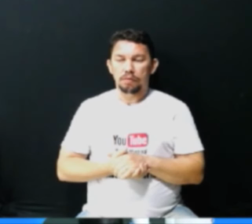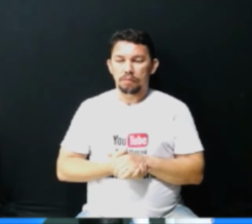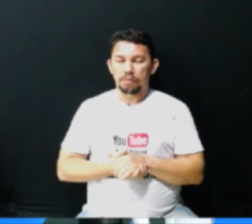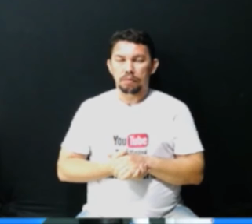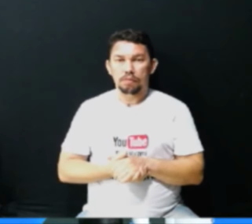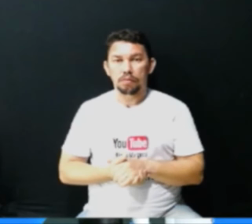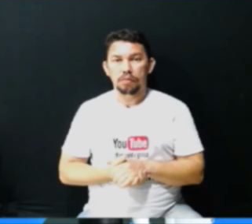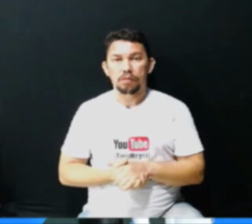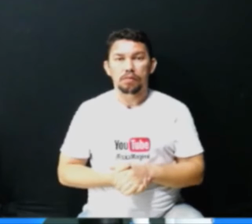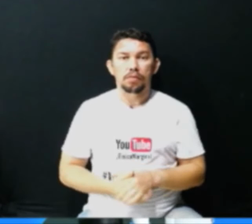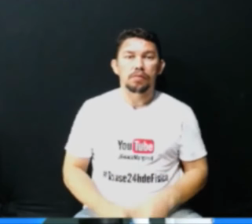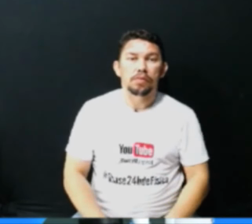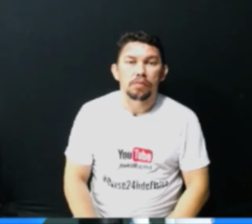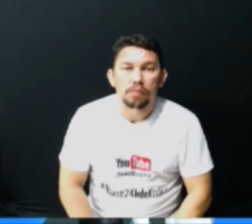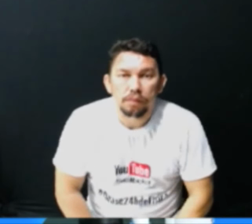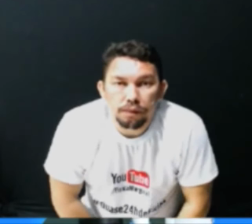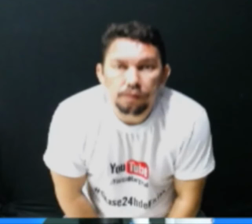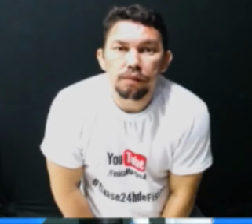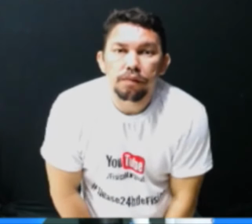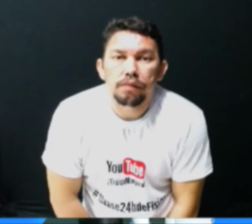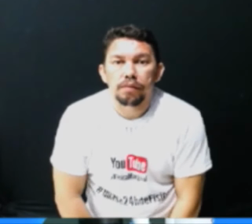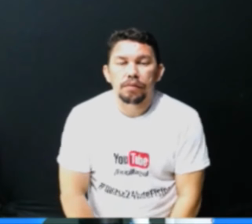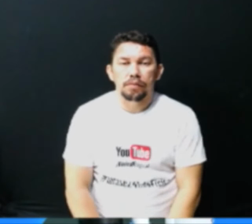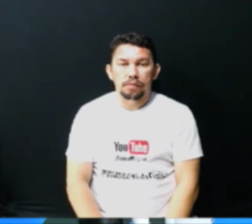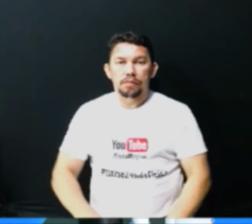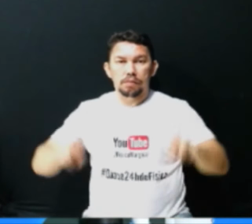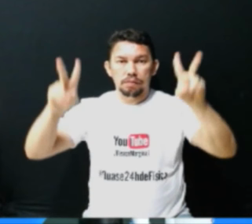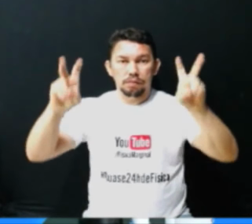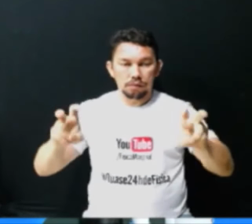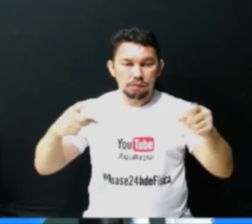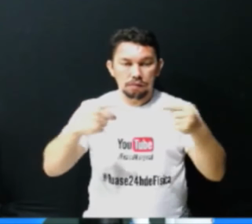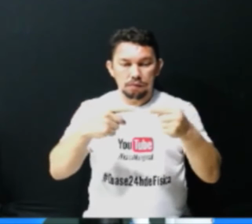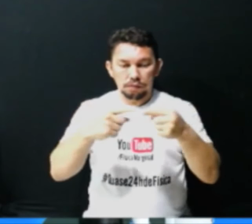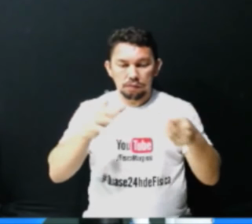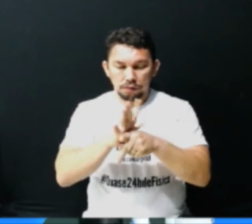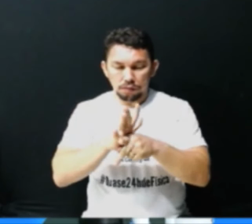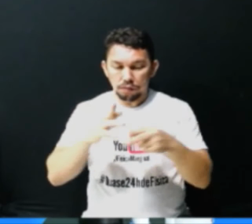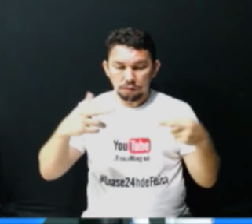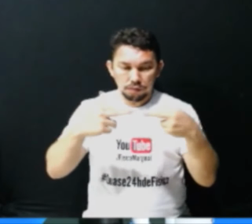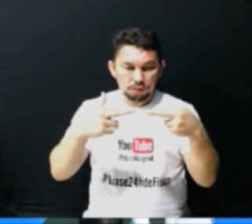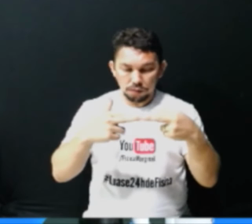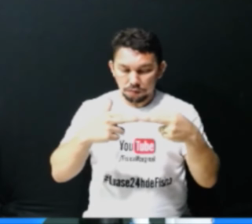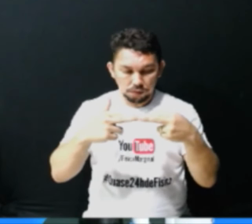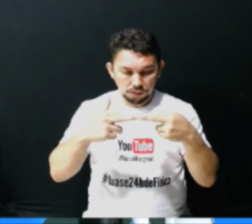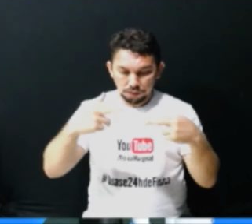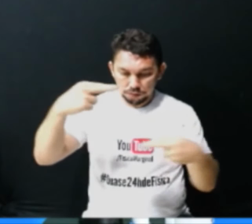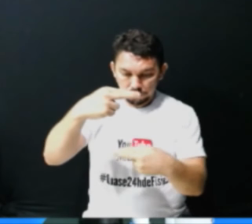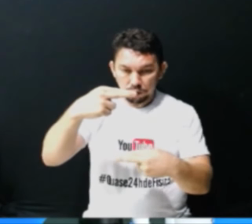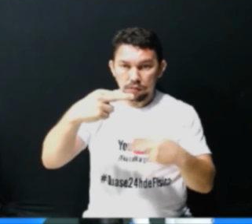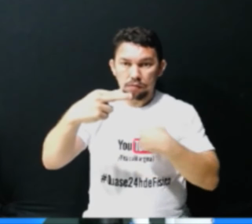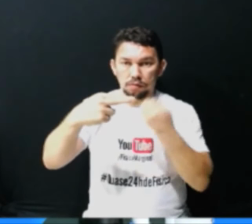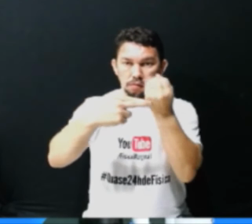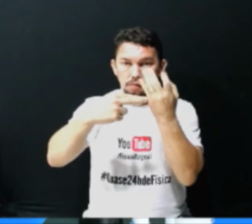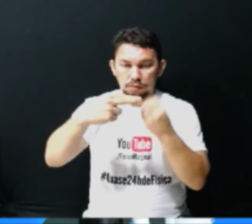Danifiquei o circuito. Nesse caso, como o circuito está ligado em paralelo, quando você conectou um perímetro